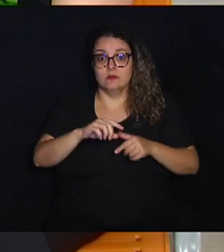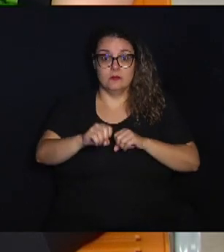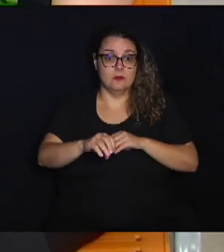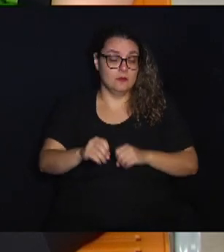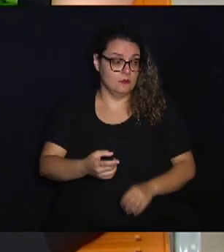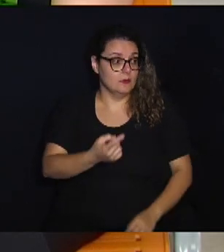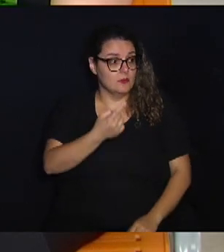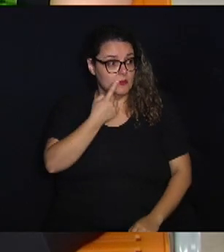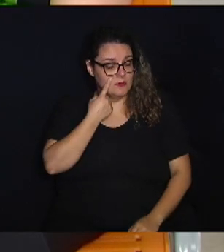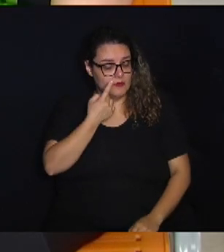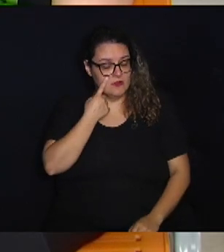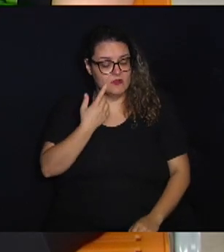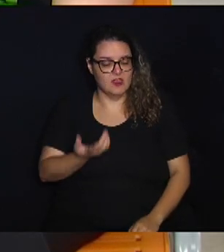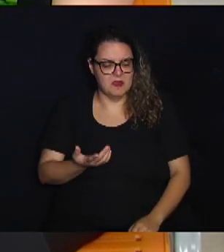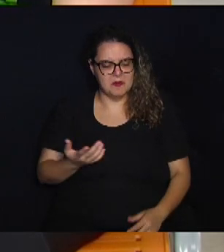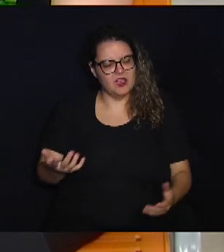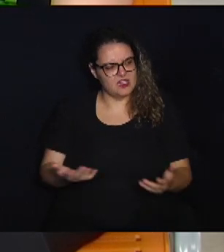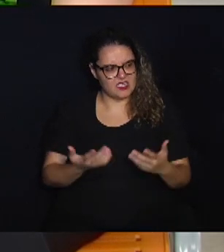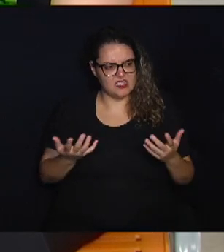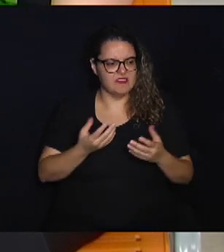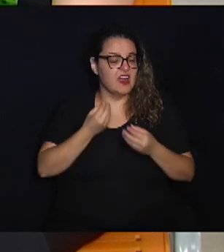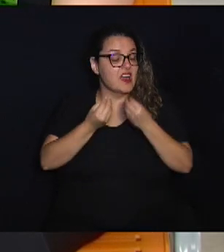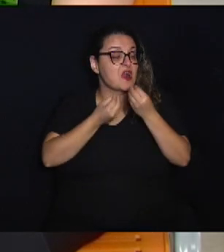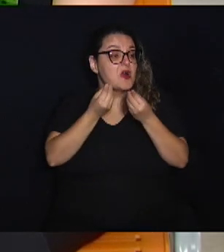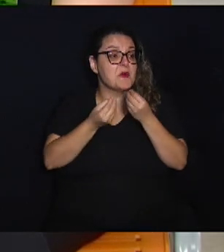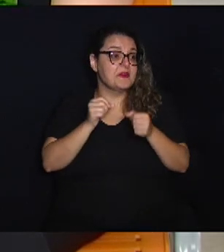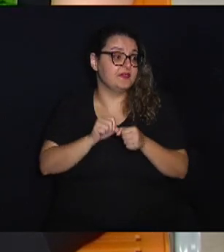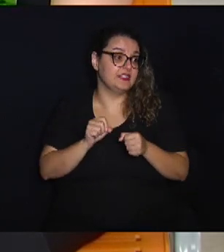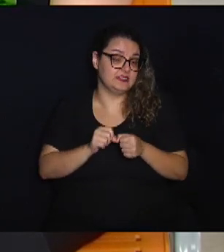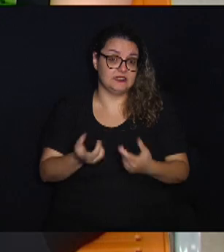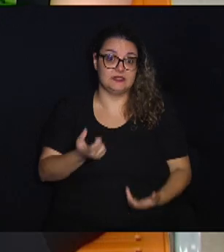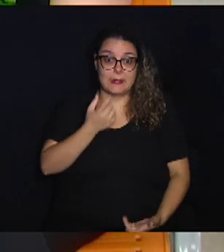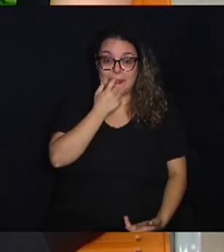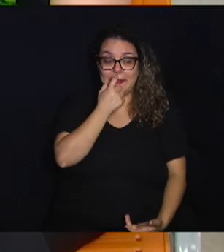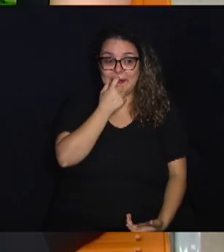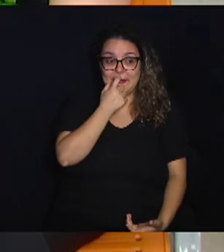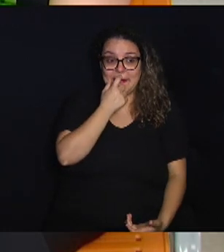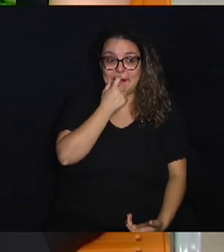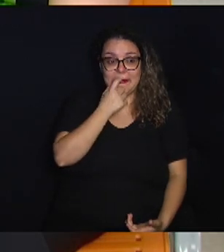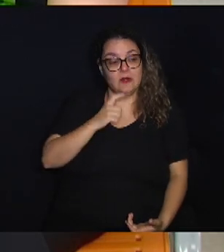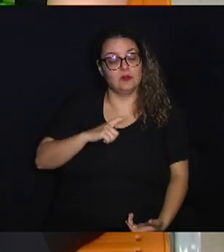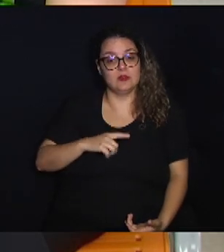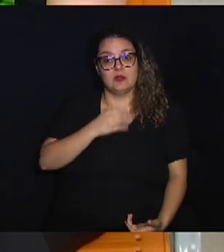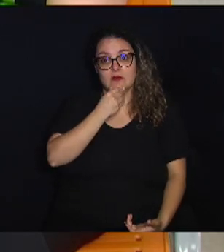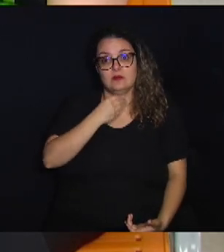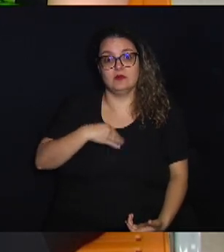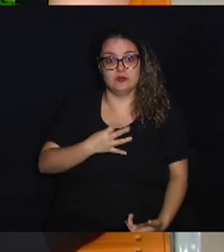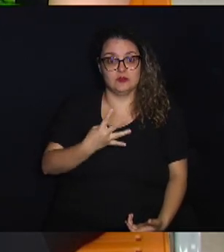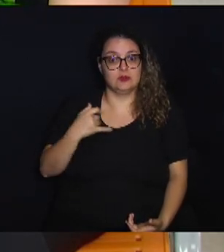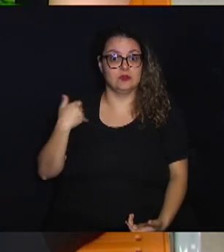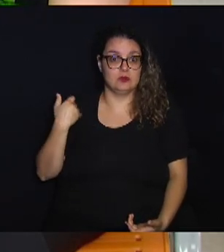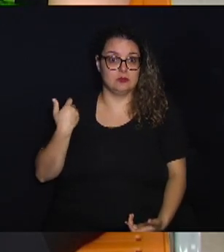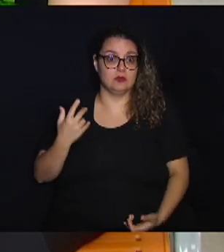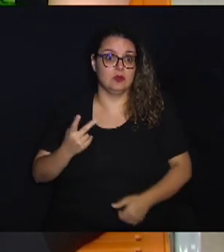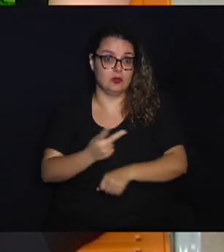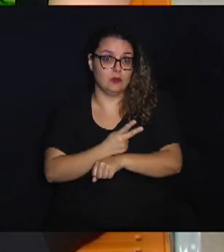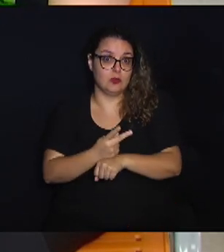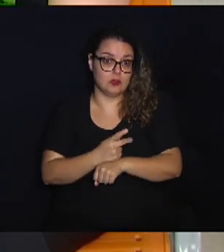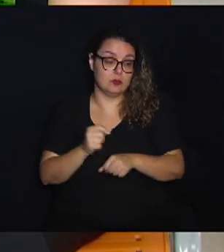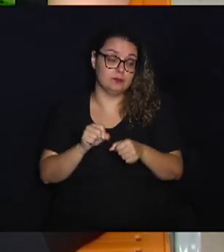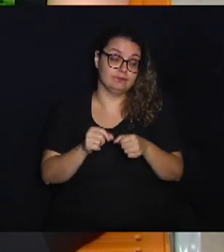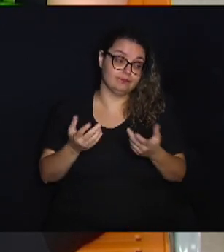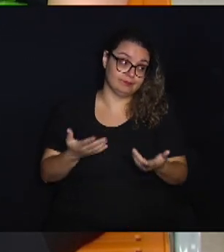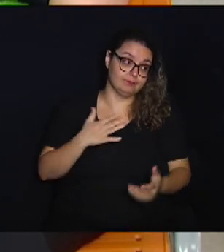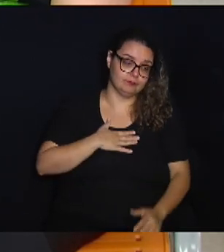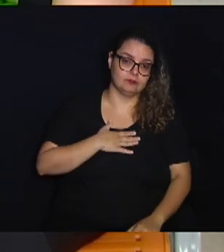mais, para incentivar as crianças. Eu tenho um filho de 4 anos e eu procuro, pelo menos, fazer minha parte, né? Estou